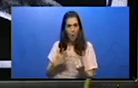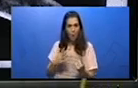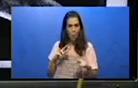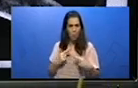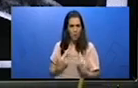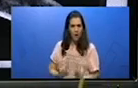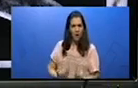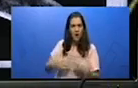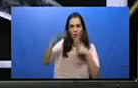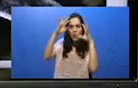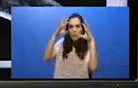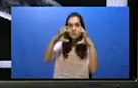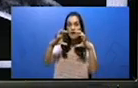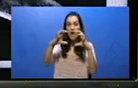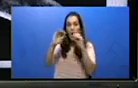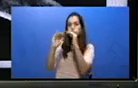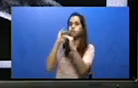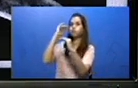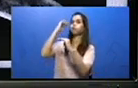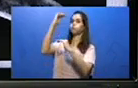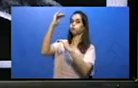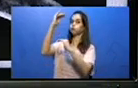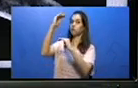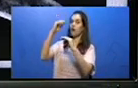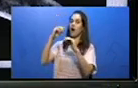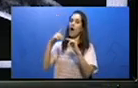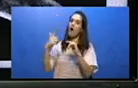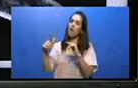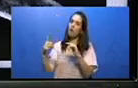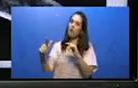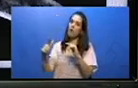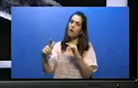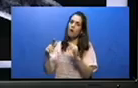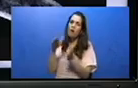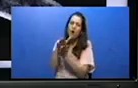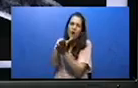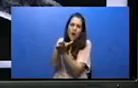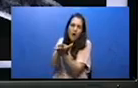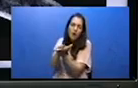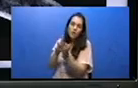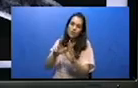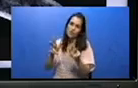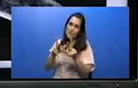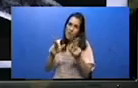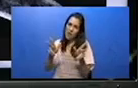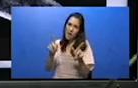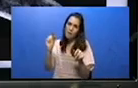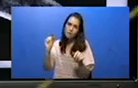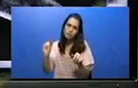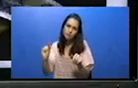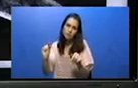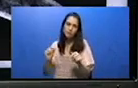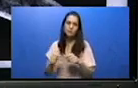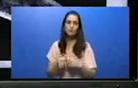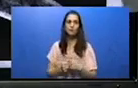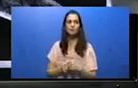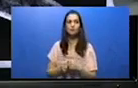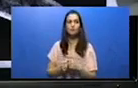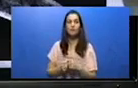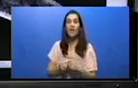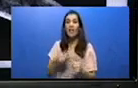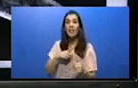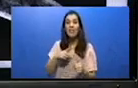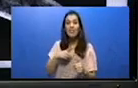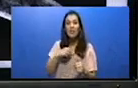mais desenvolvido, né? Esse cérebro primitivo também é chamado de gânglio cerebroide. E ela tem